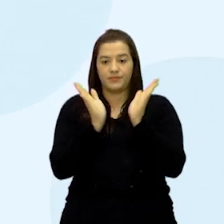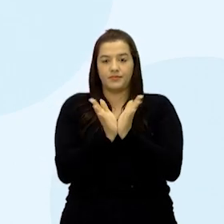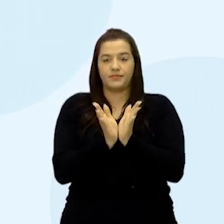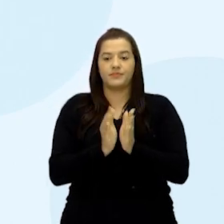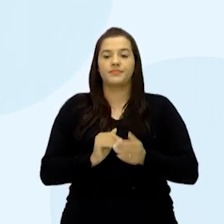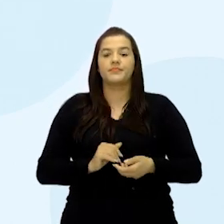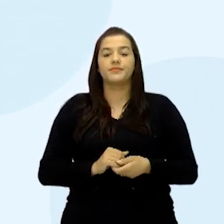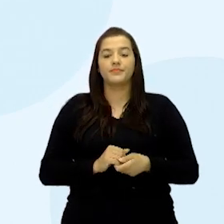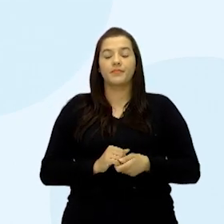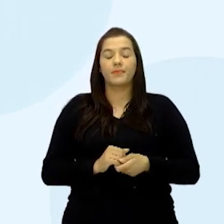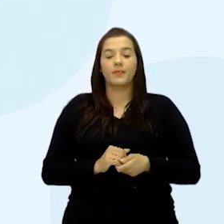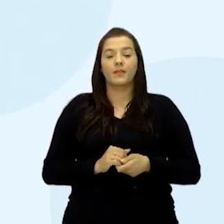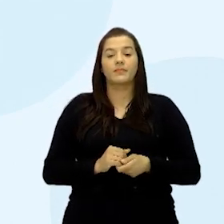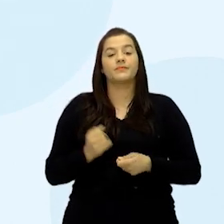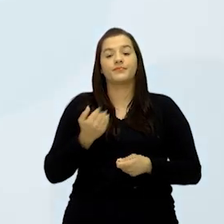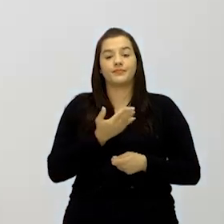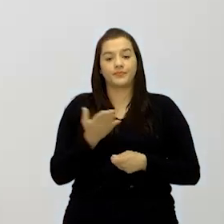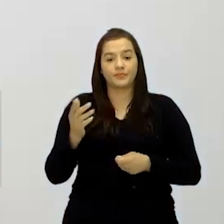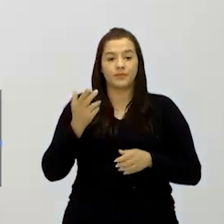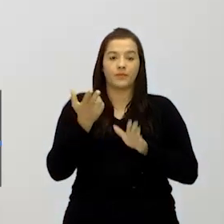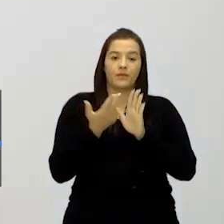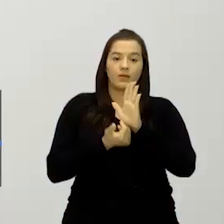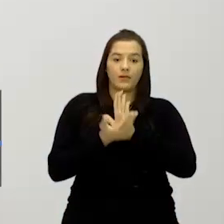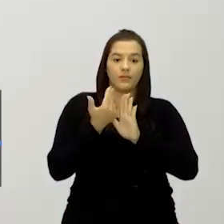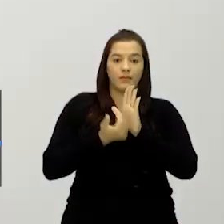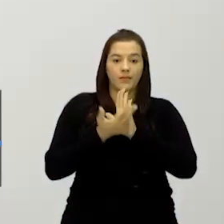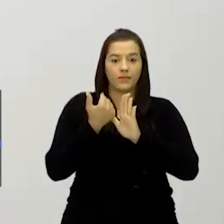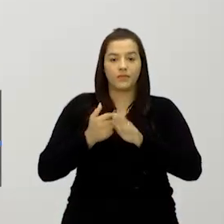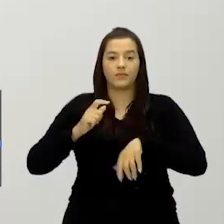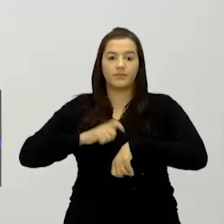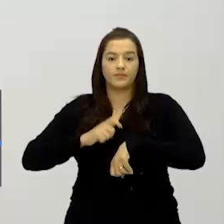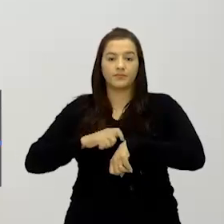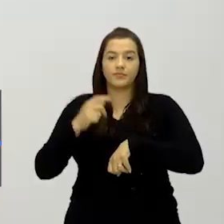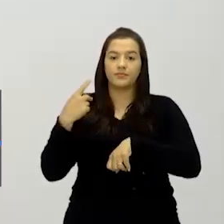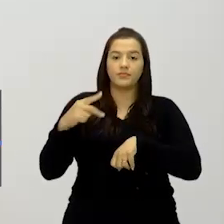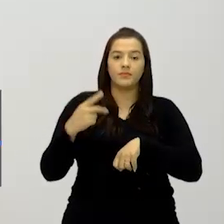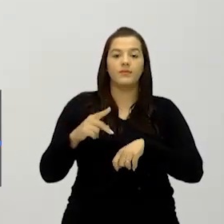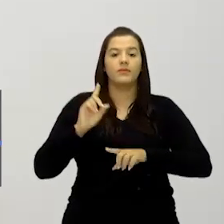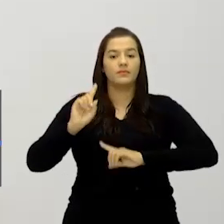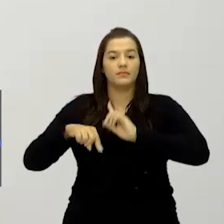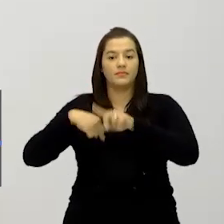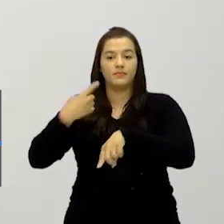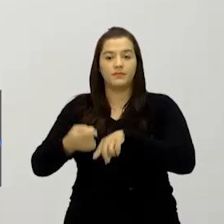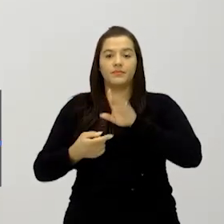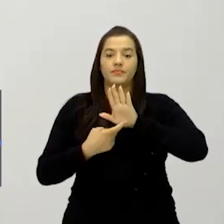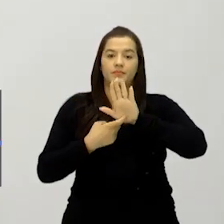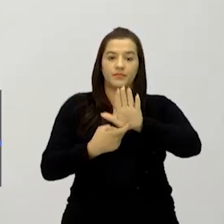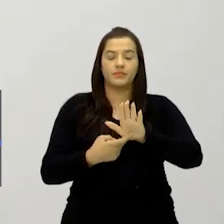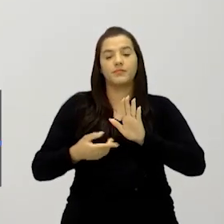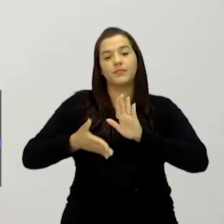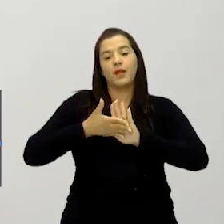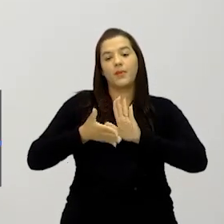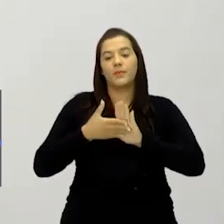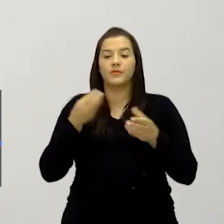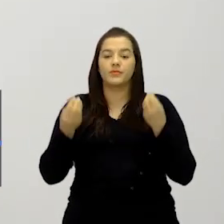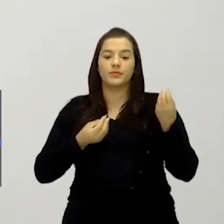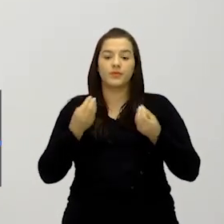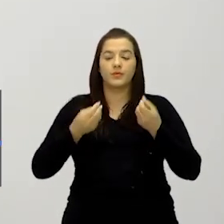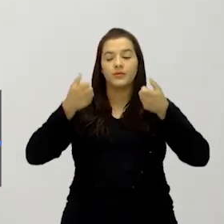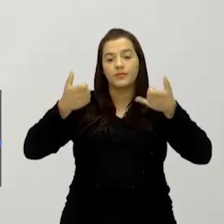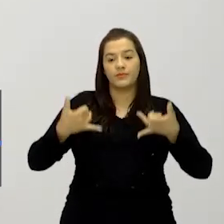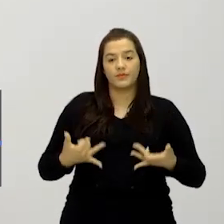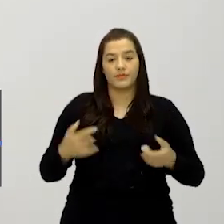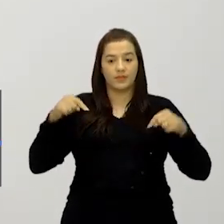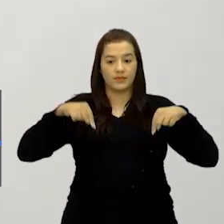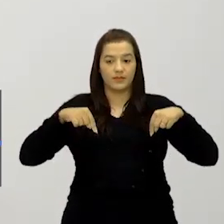Então, vocês vão desenhar, obviamente, eu vou dar um tempo para vocês e depois eu vou mostrar para vocês uma proposta de como a gente vai fazer aqui, tá